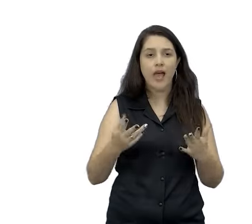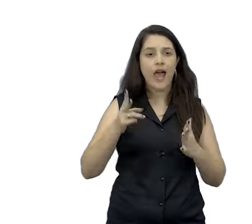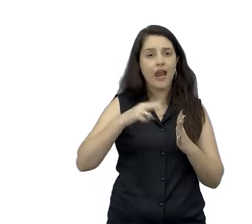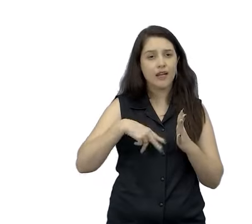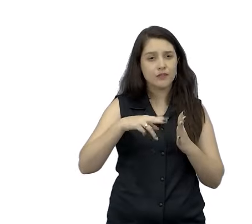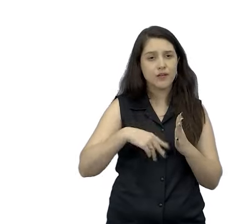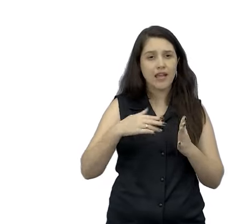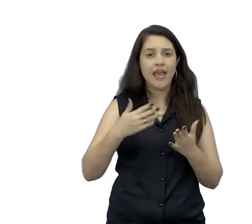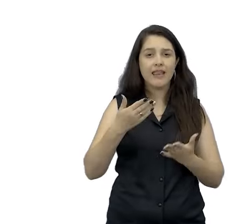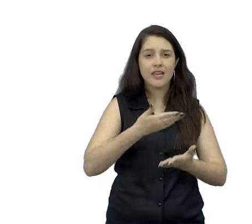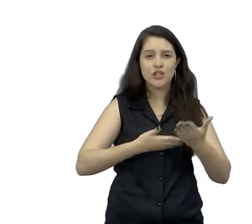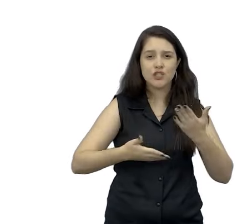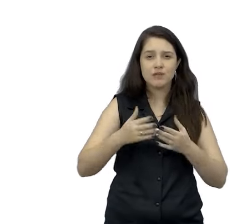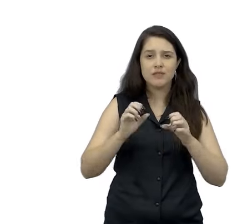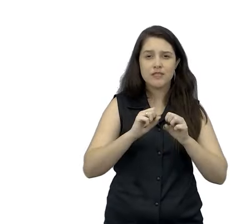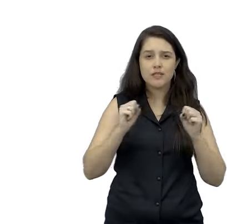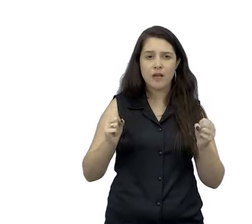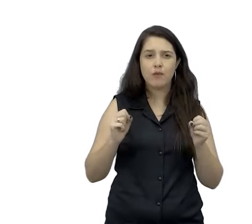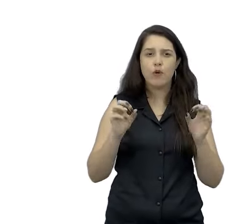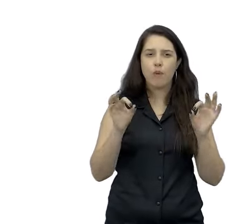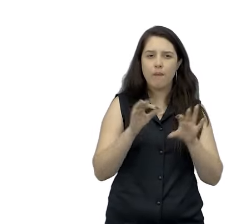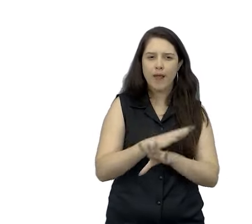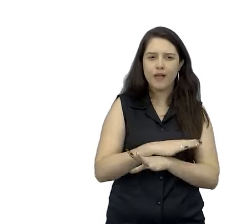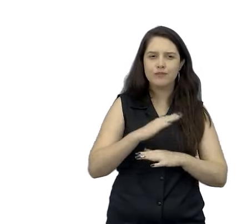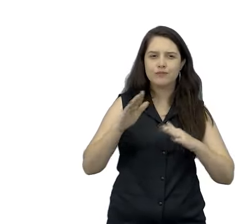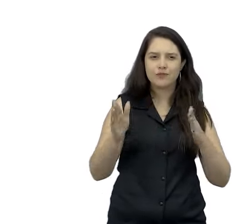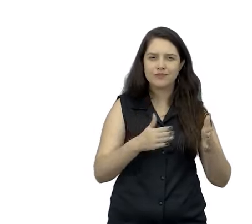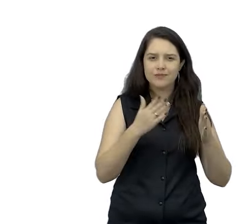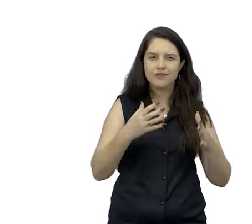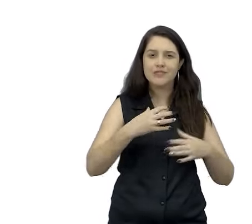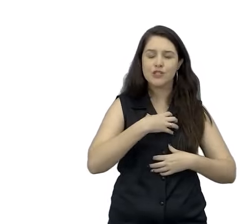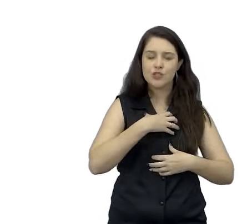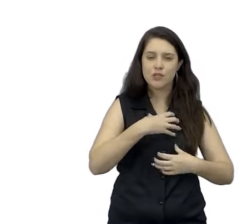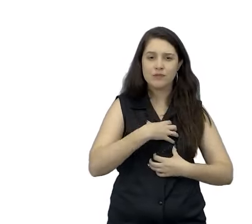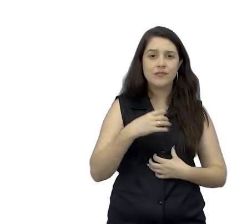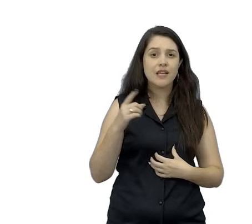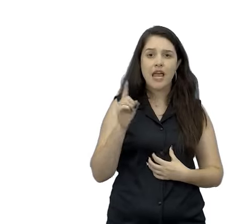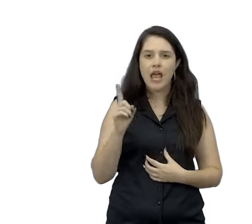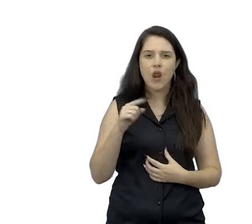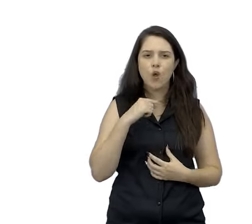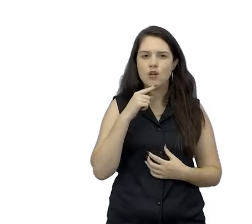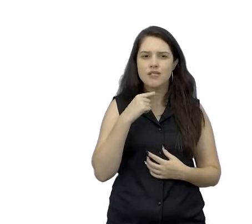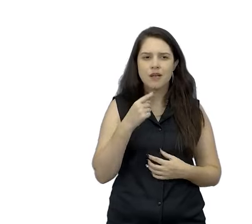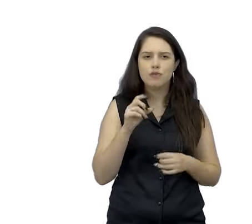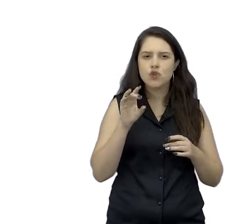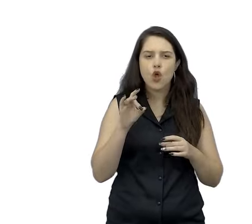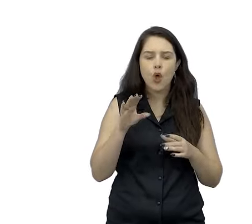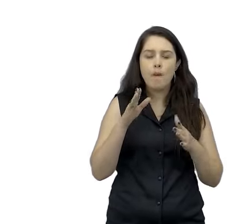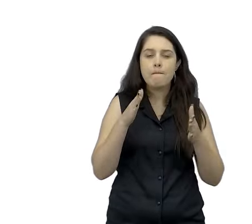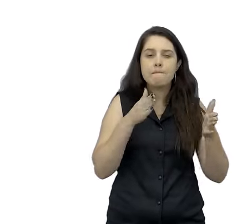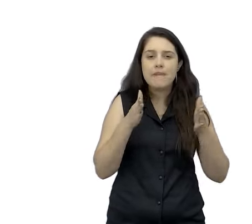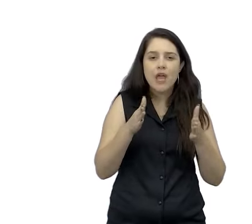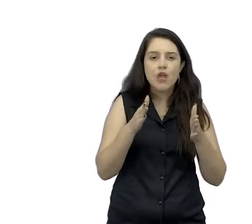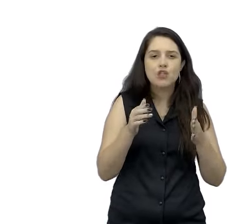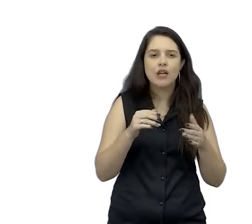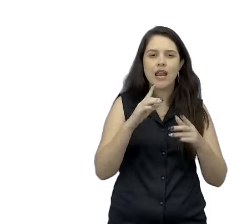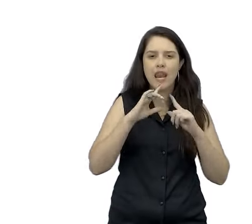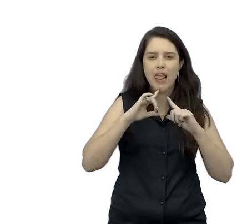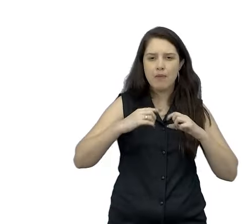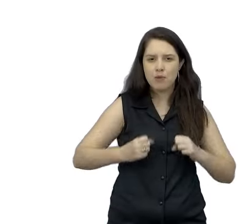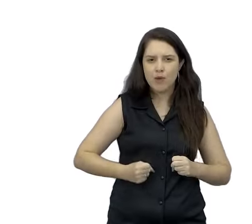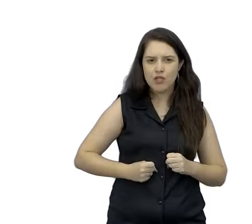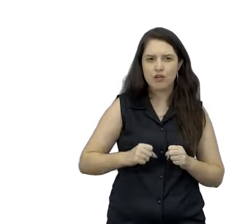ela é interativa, de extrema complexidade na produção de sentido, não se realiza somente por meio dos elementos